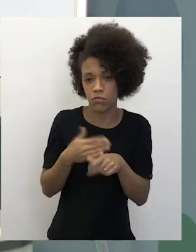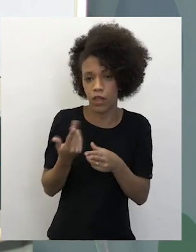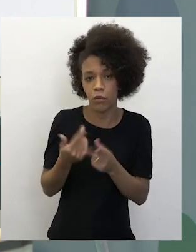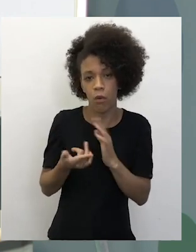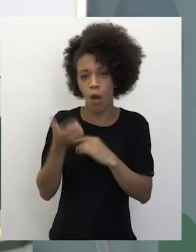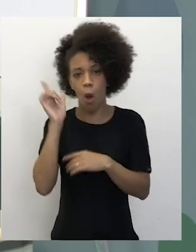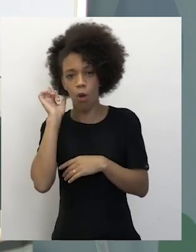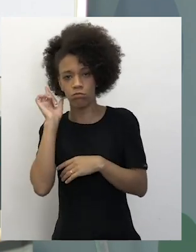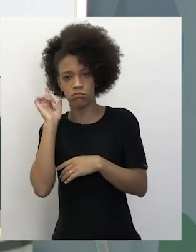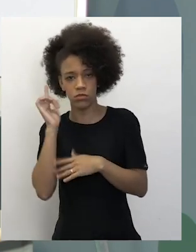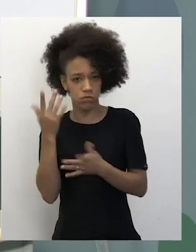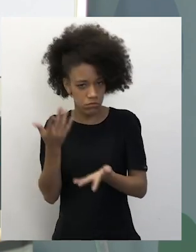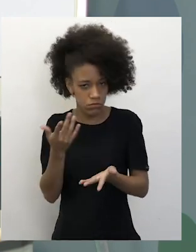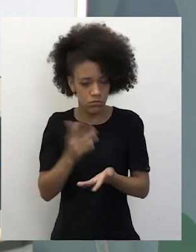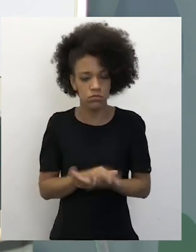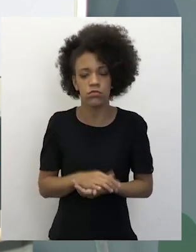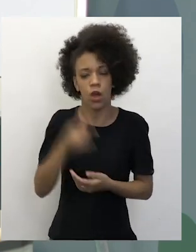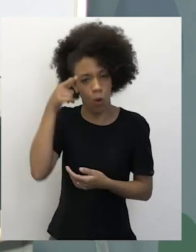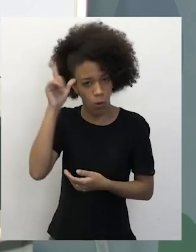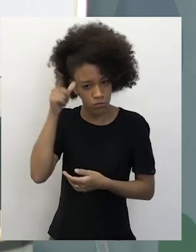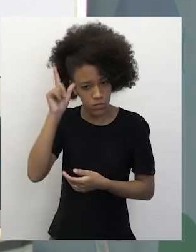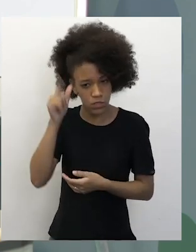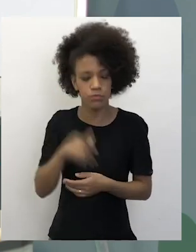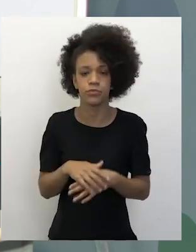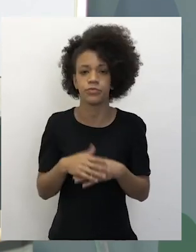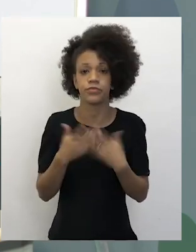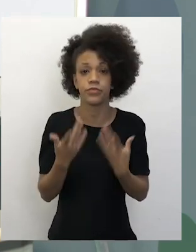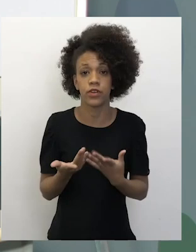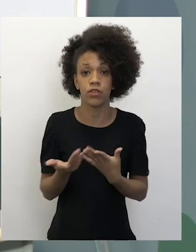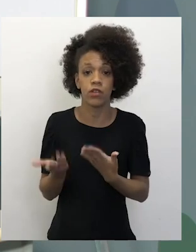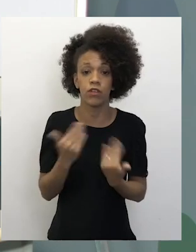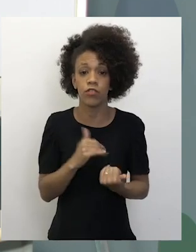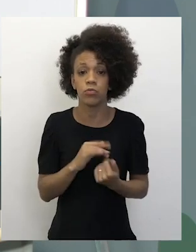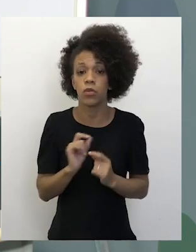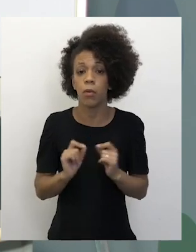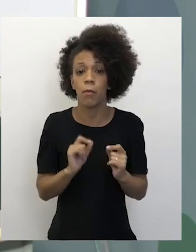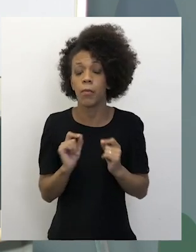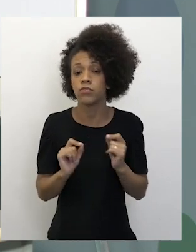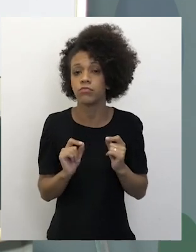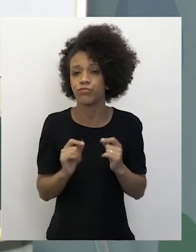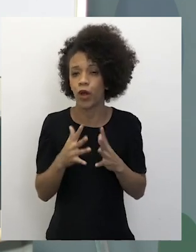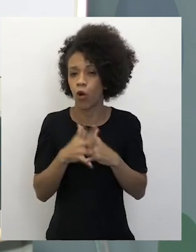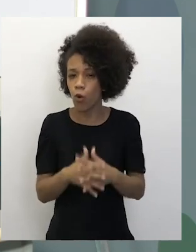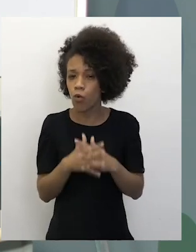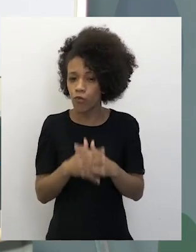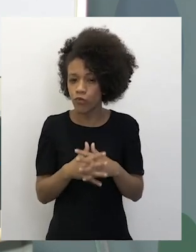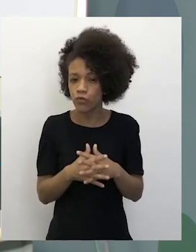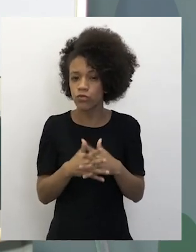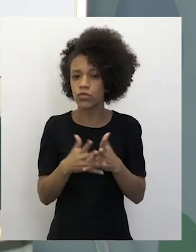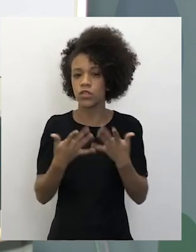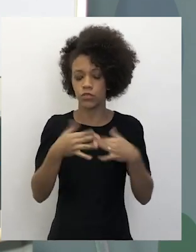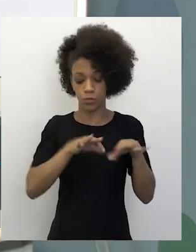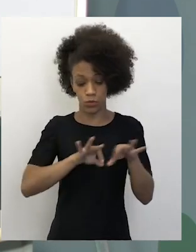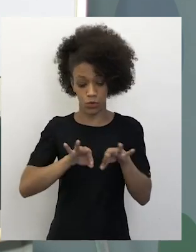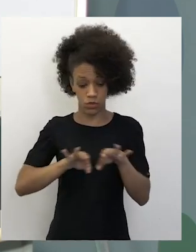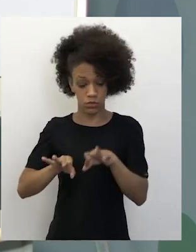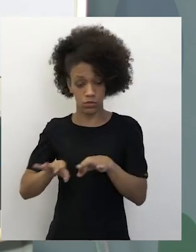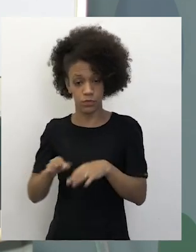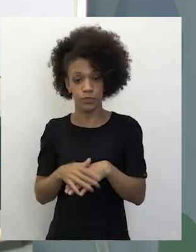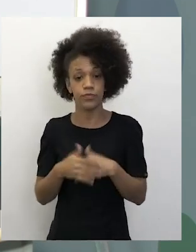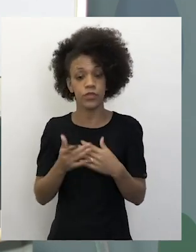Então seja é então vamos lá para nós ficar meio confusos e de muita coisa moço deixar tudo organizado